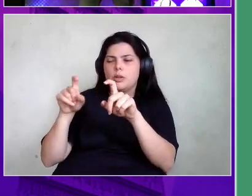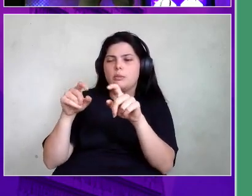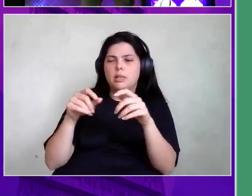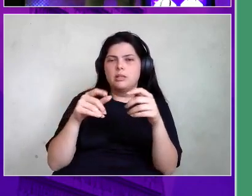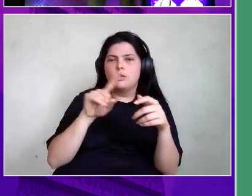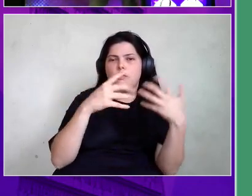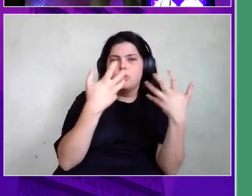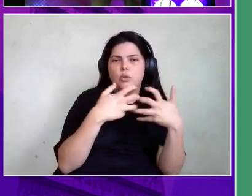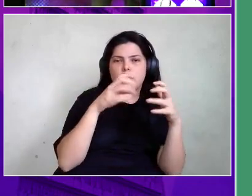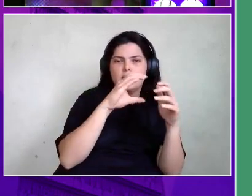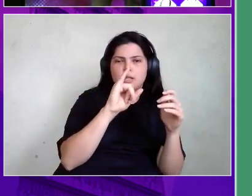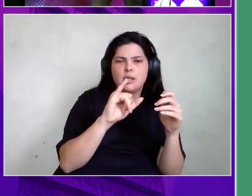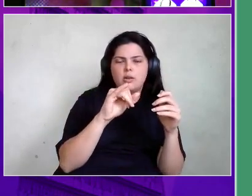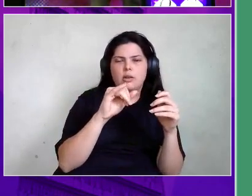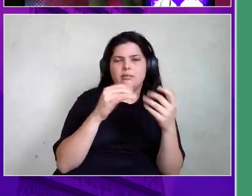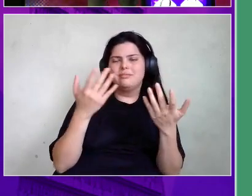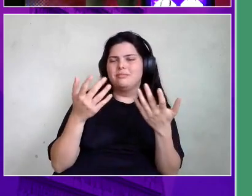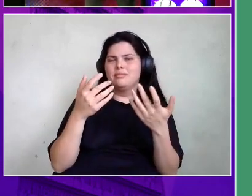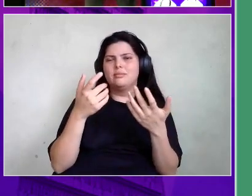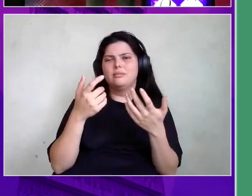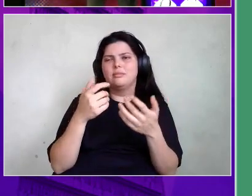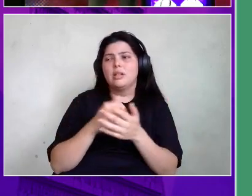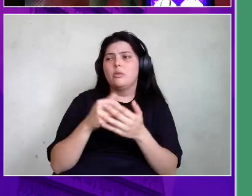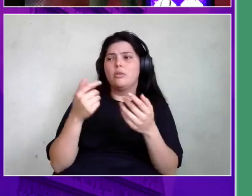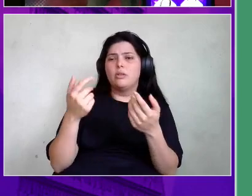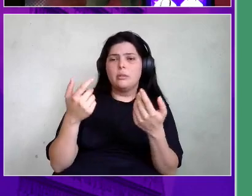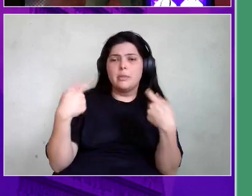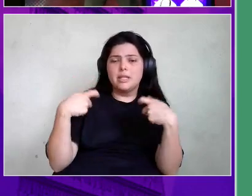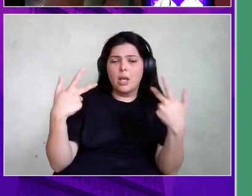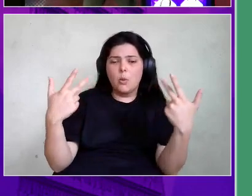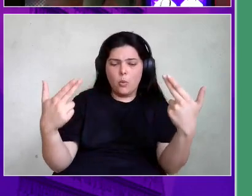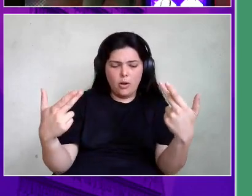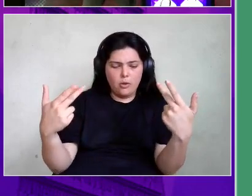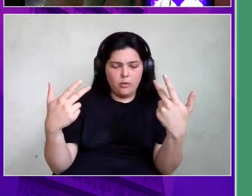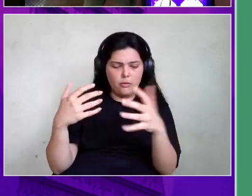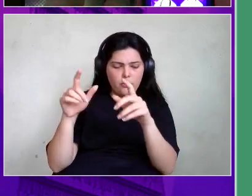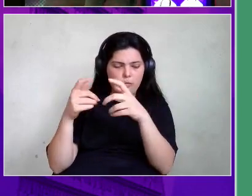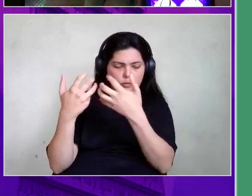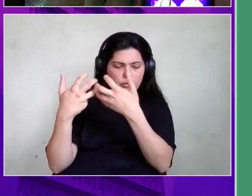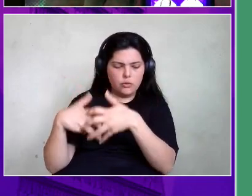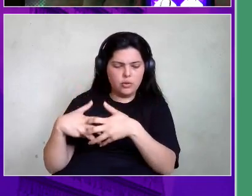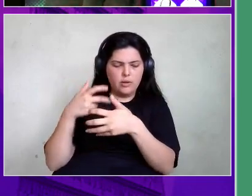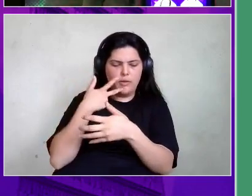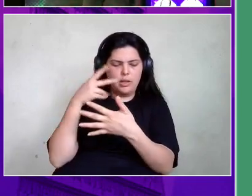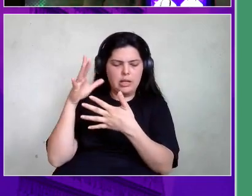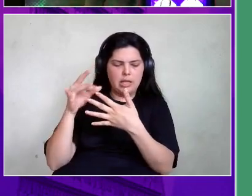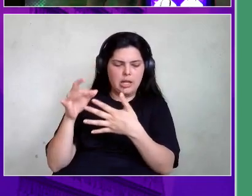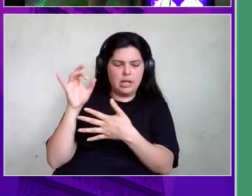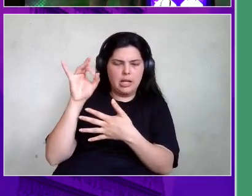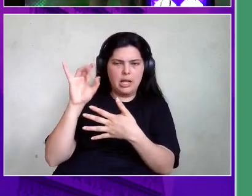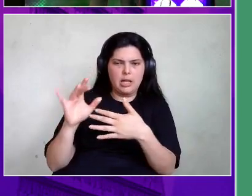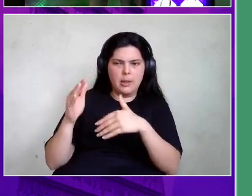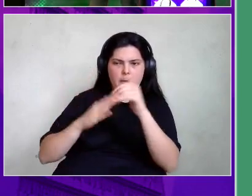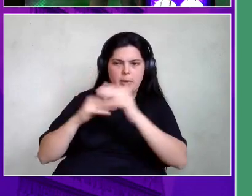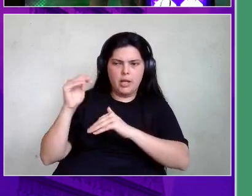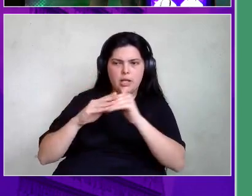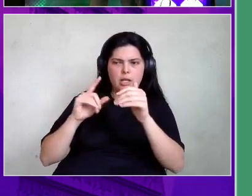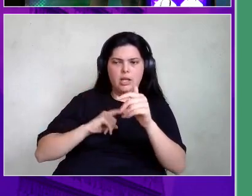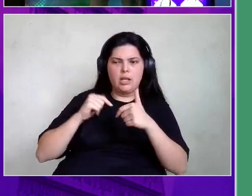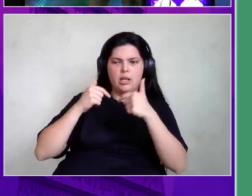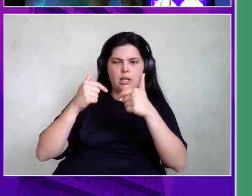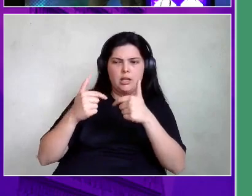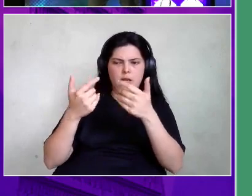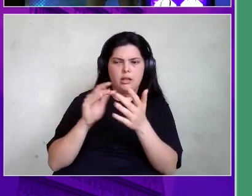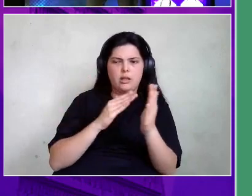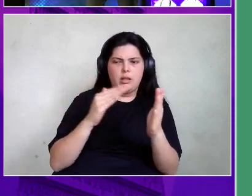CI, não funciona na minha máquina. Então eu tenho que conseguir entender, aí sim entrando no detalhe de cada ação que acontece dentro de cada etapa daquela, o que é